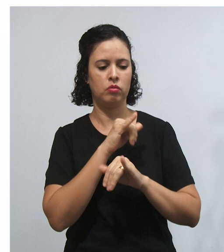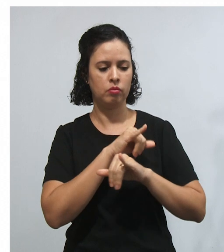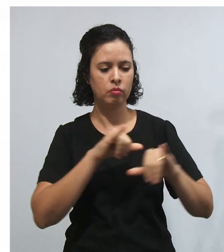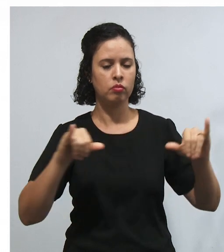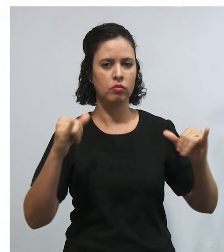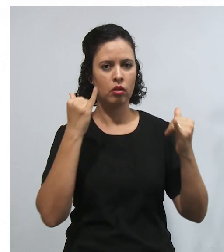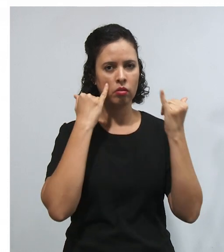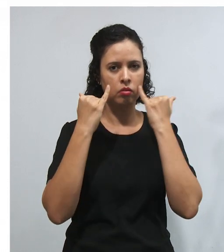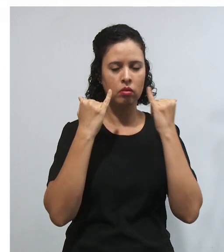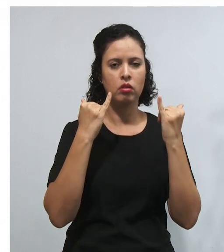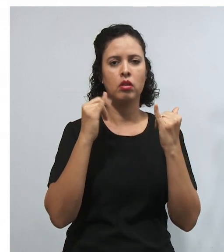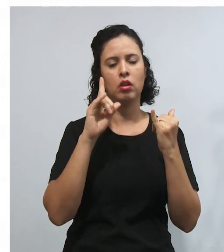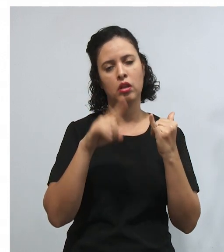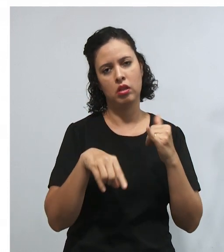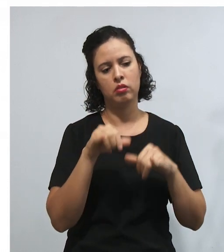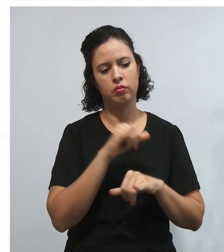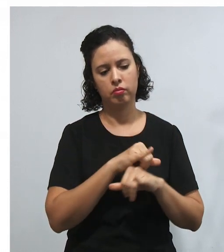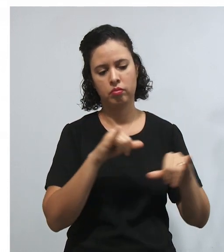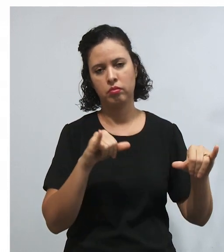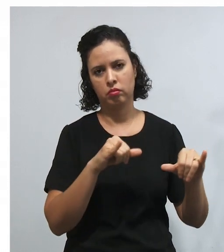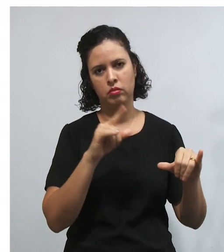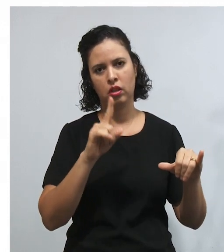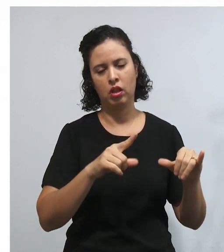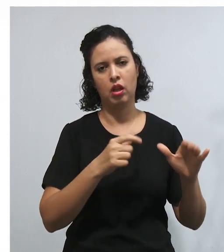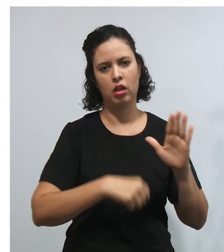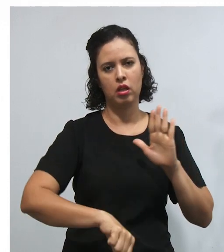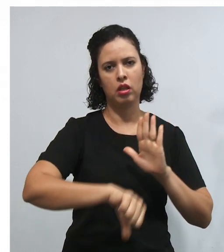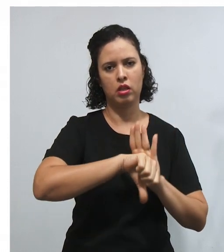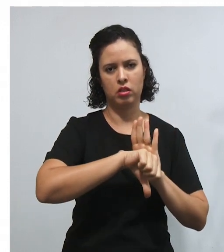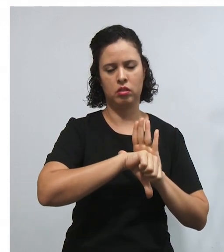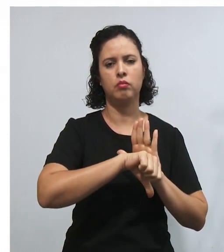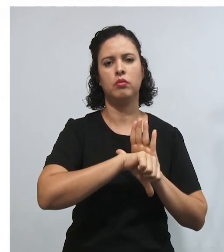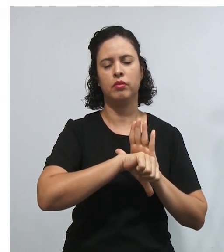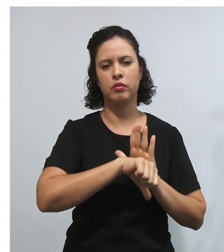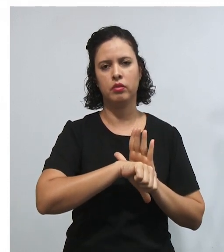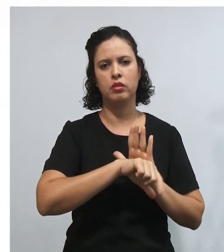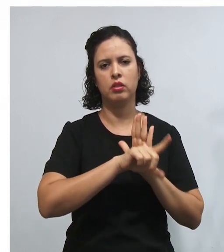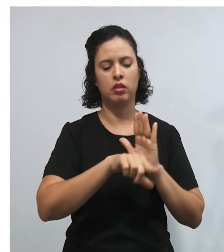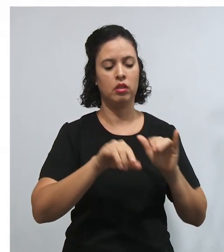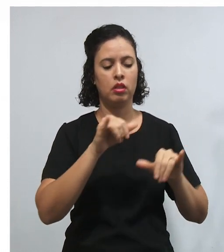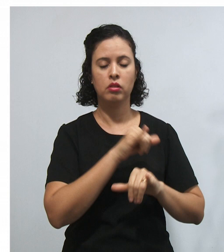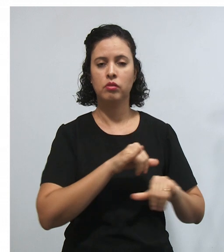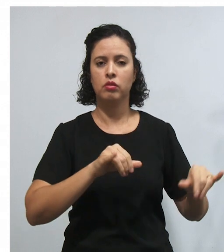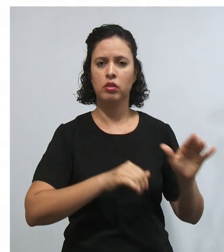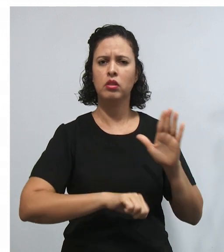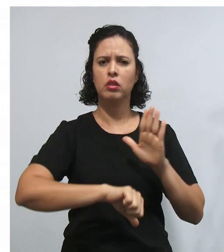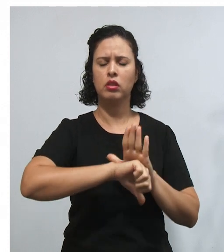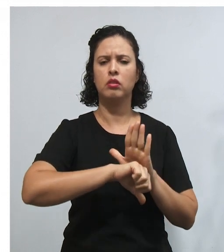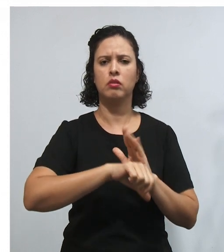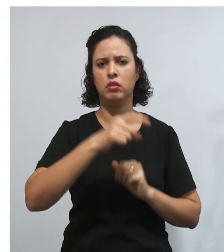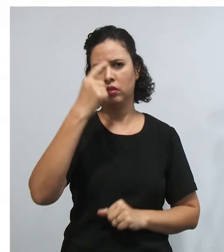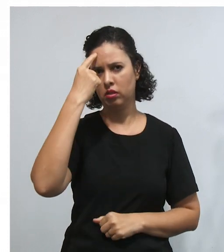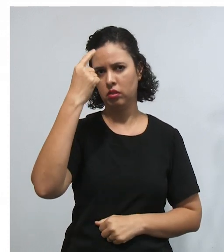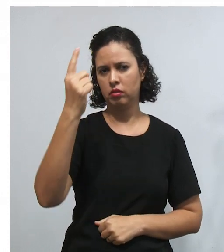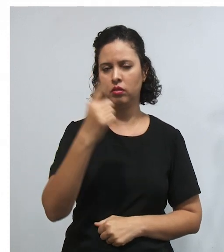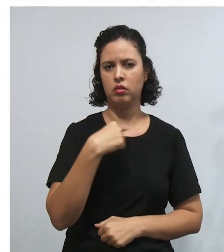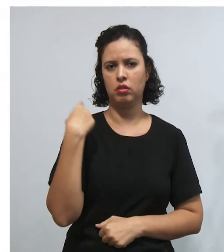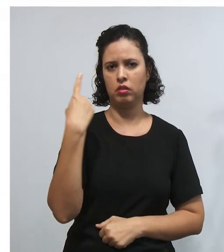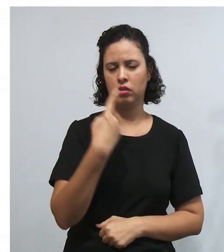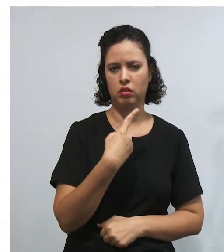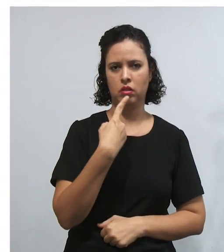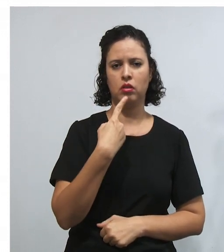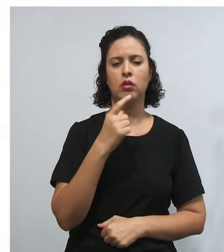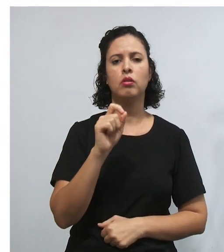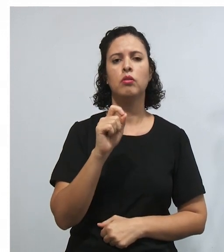poderia dizer que notícias crimes, né? Que a gente fala assim lá no direito. Lembrando que quem faz a